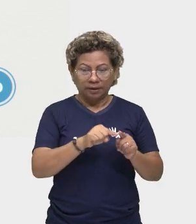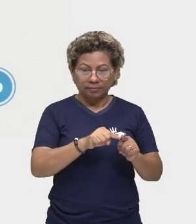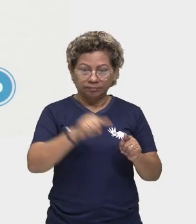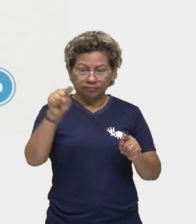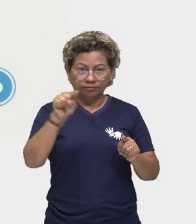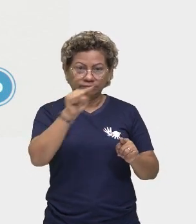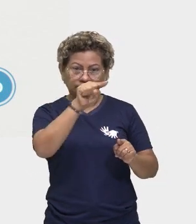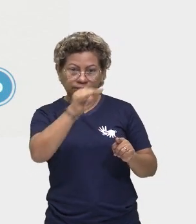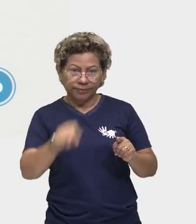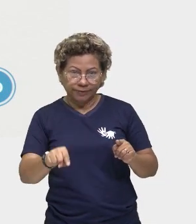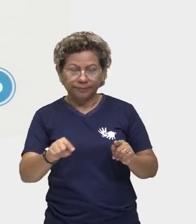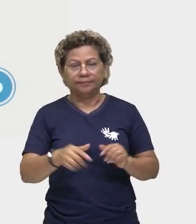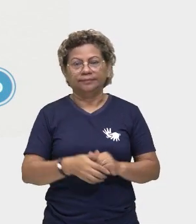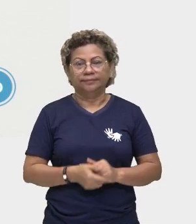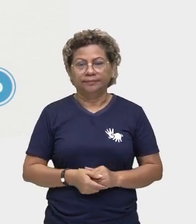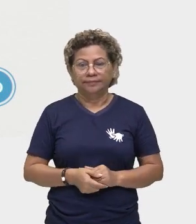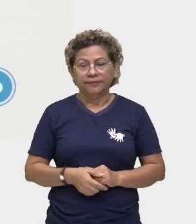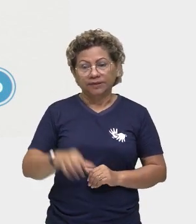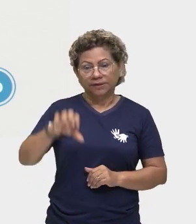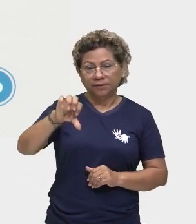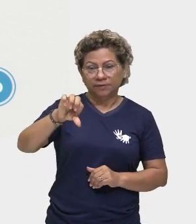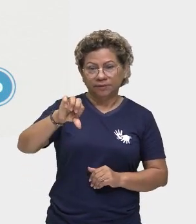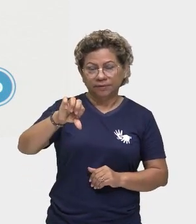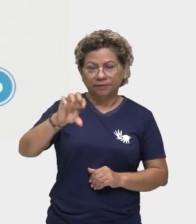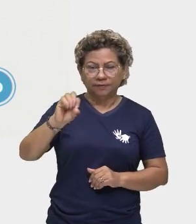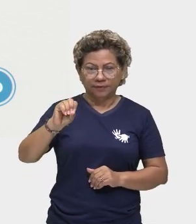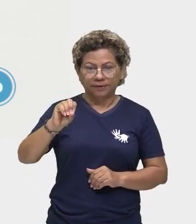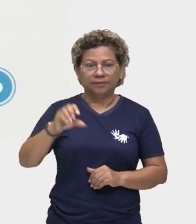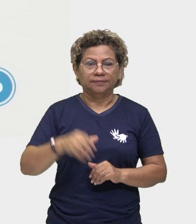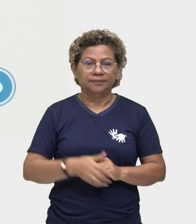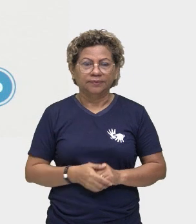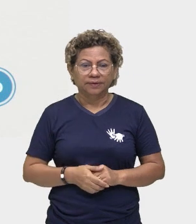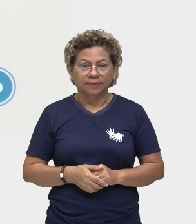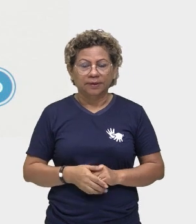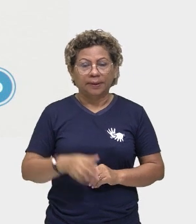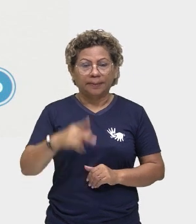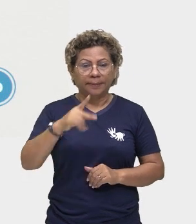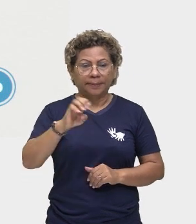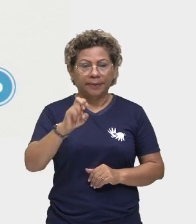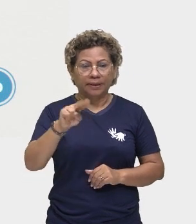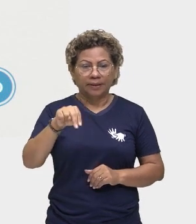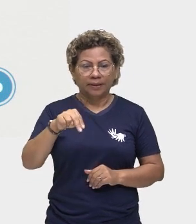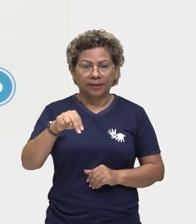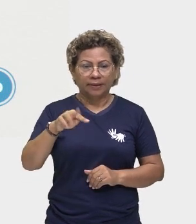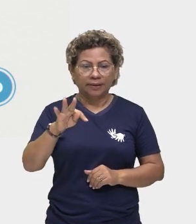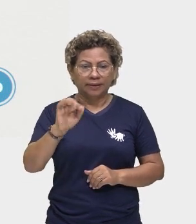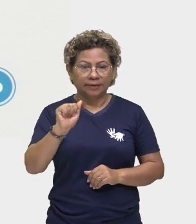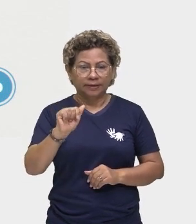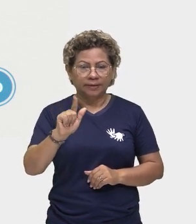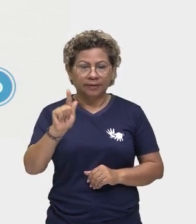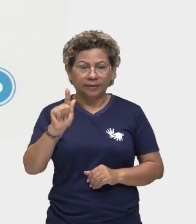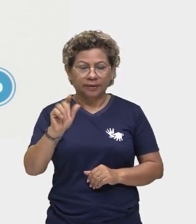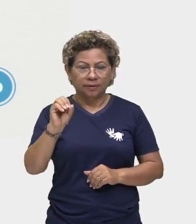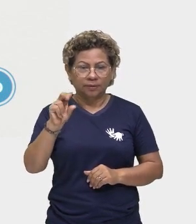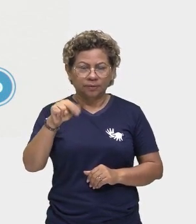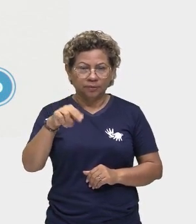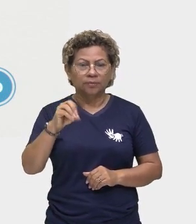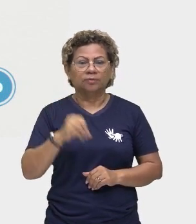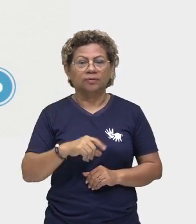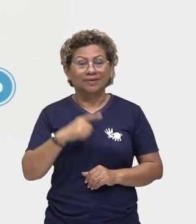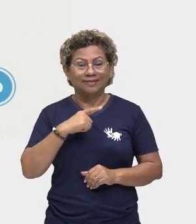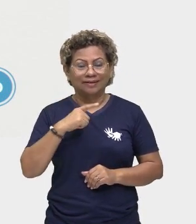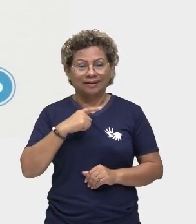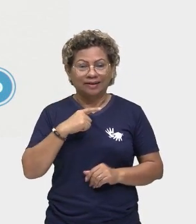Pentágono vai possuir quantos lados? 5. Diagonais, 5. É o único polígono cujo número de lados é igual ao número